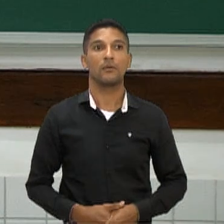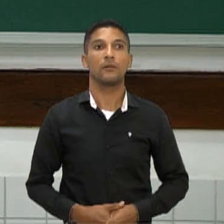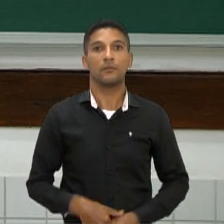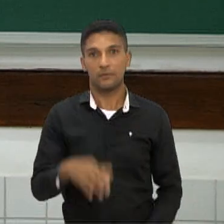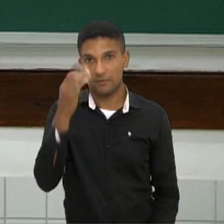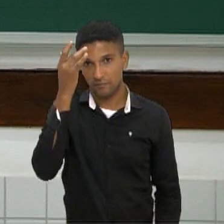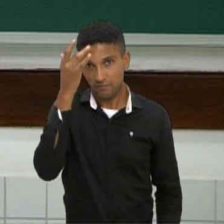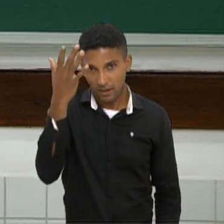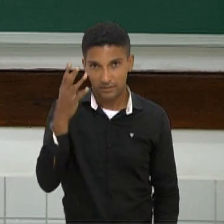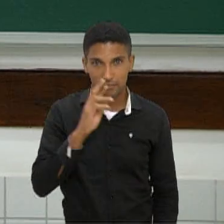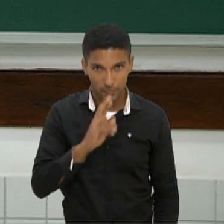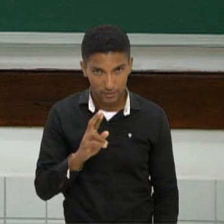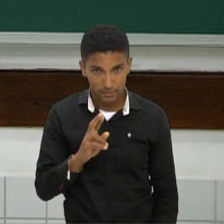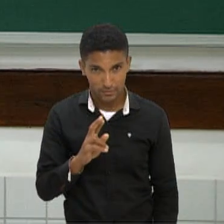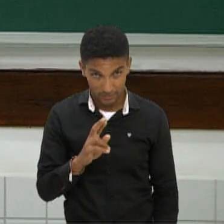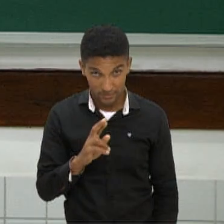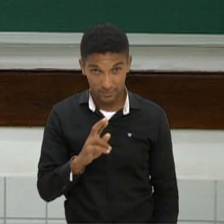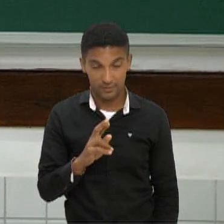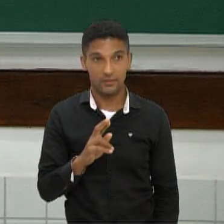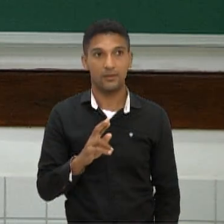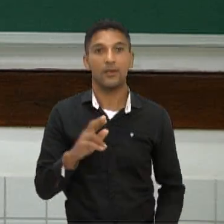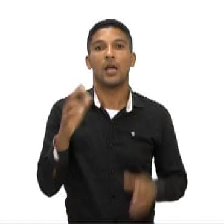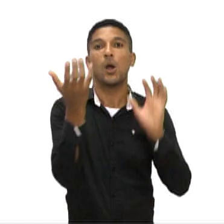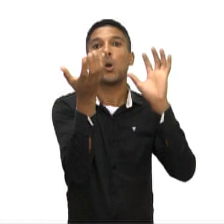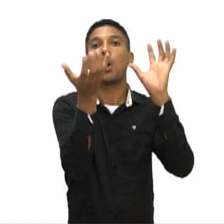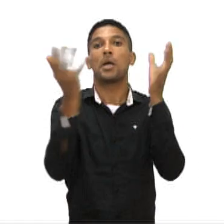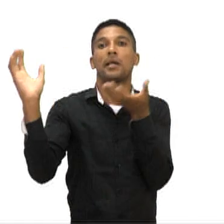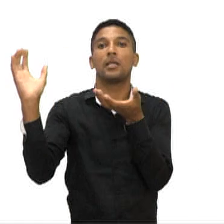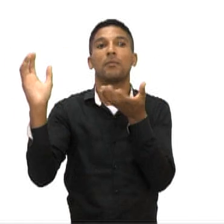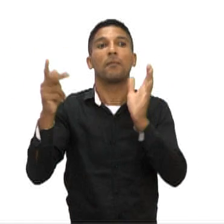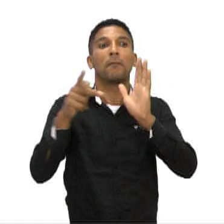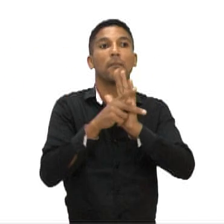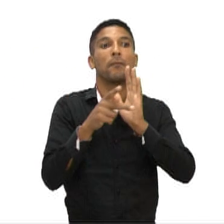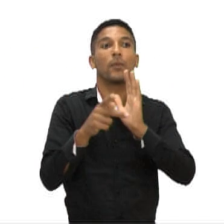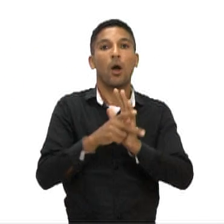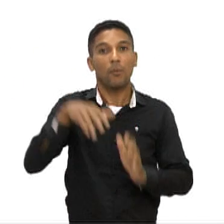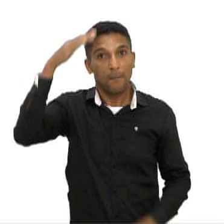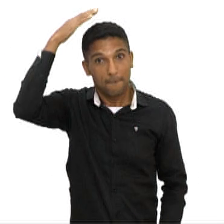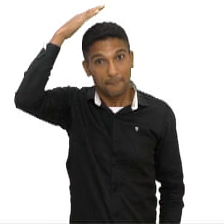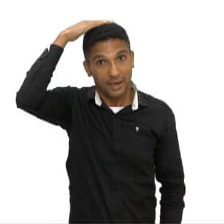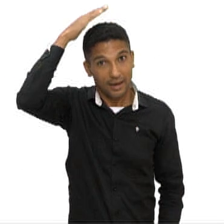Fácil essa resposta, pessoal? Qual é o clima que a gente está falando? Clima